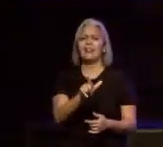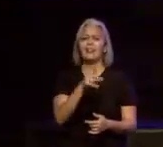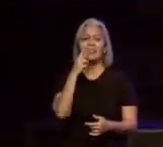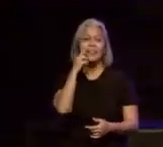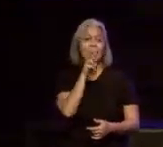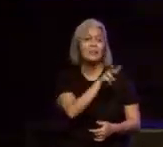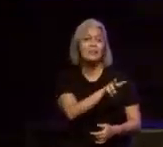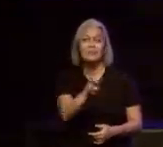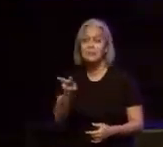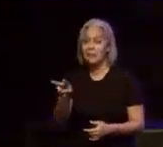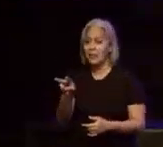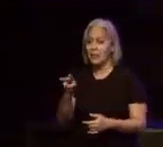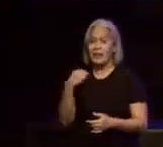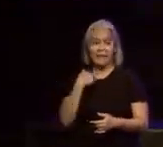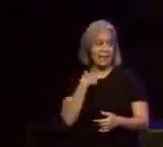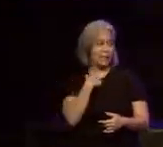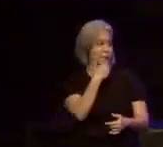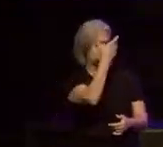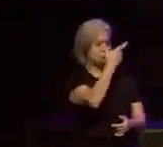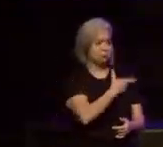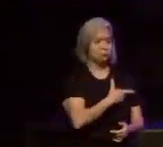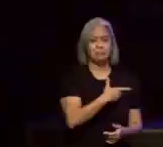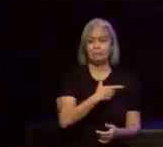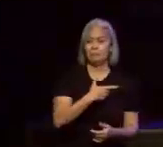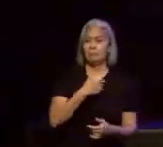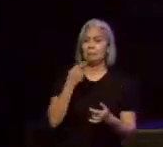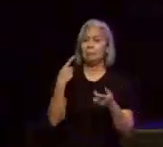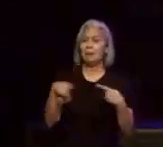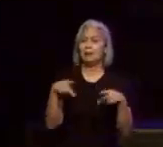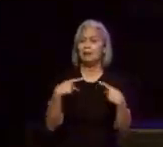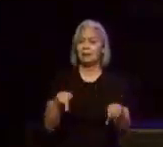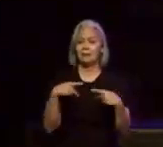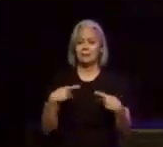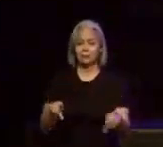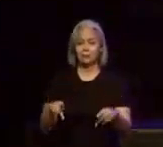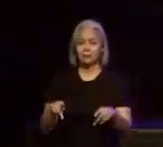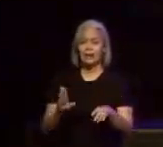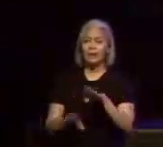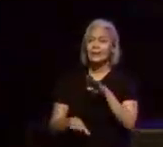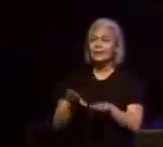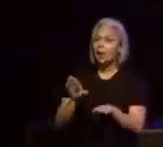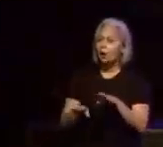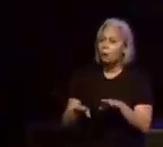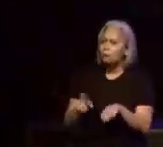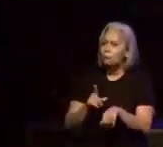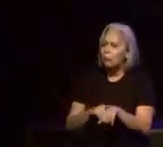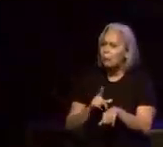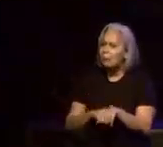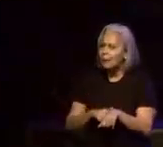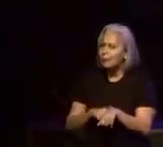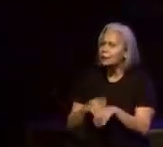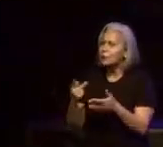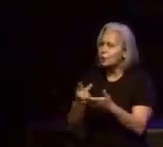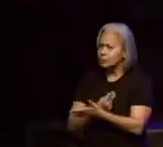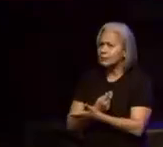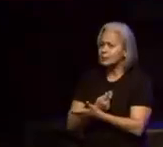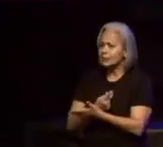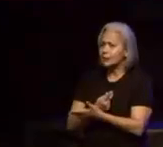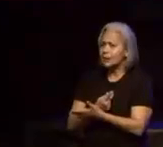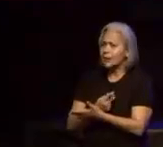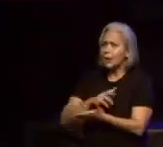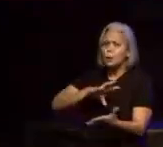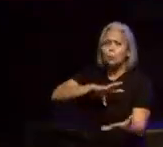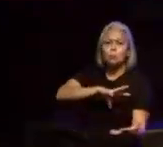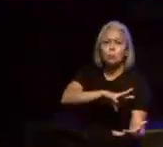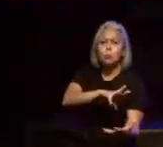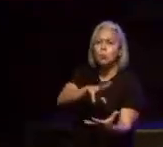uma tela, pode me ouvir. Na verdade, talvez chegue um momento em que todo mundo no planeta, não é todo mundo hoje, mas todo